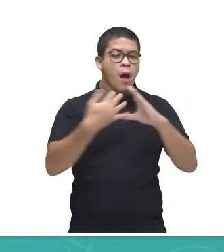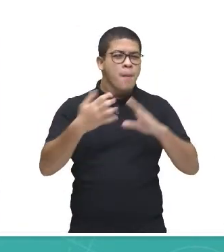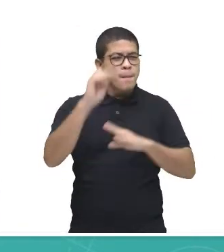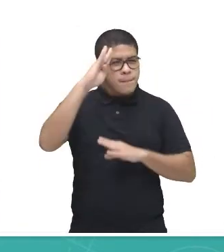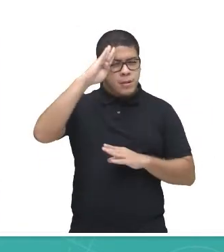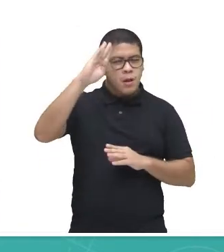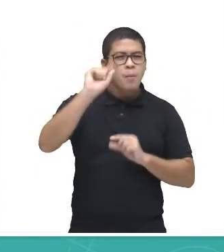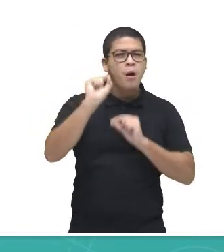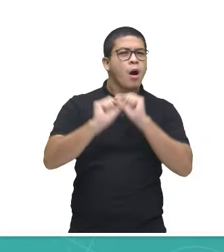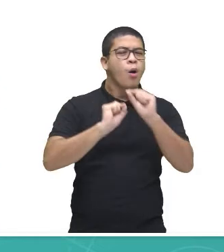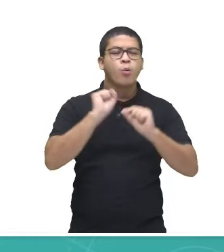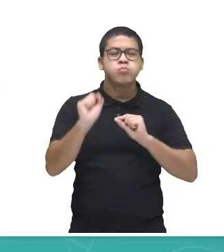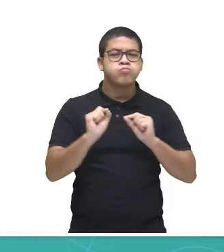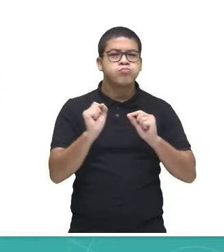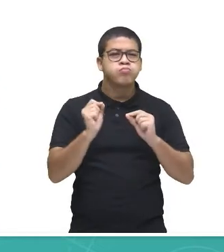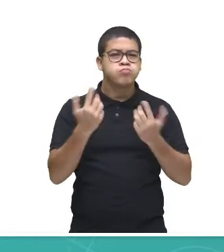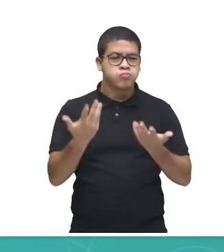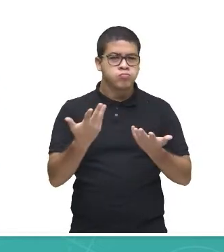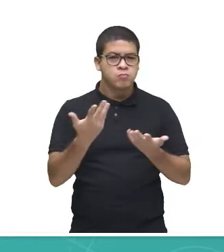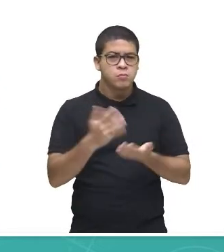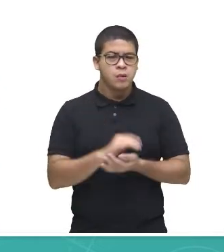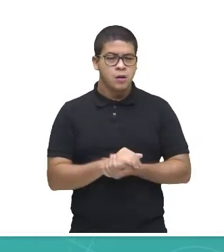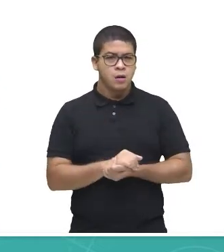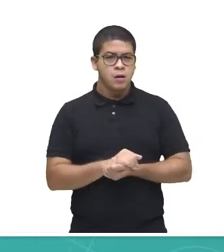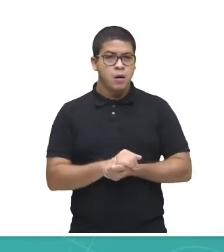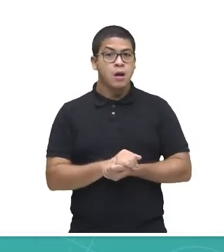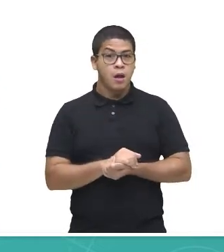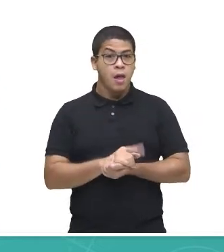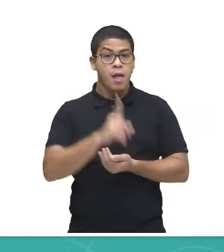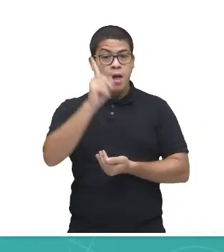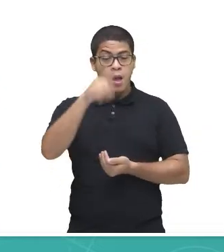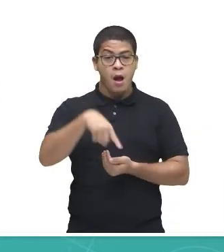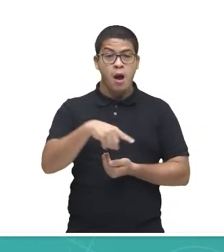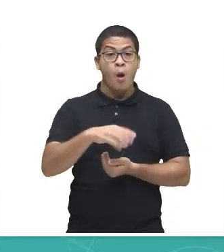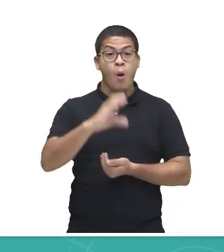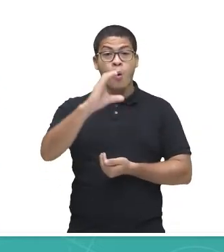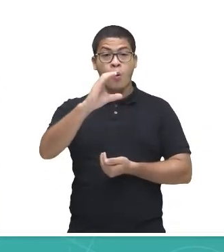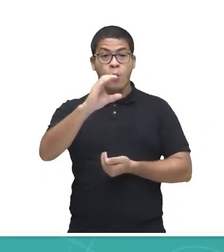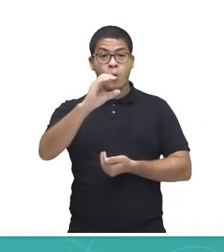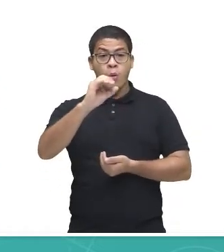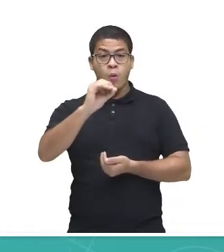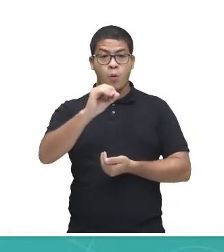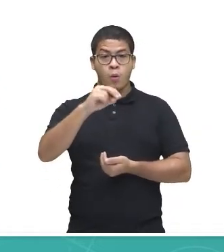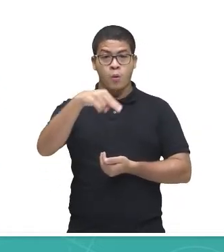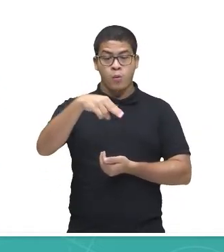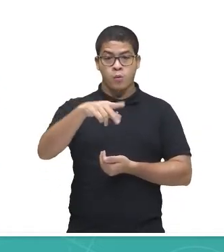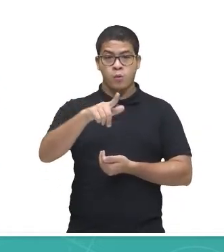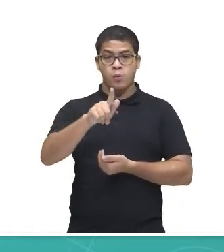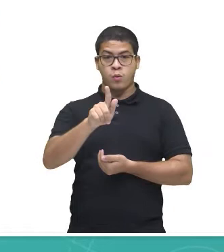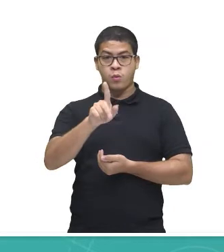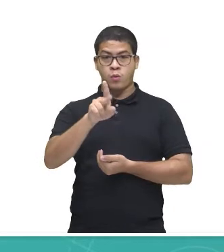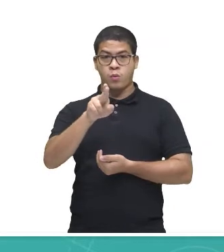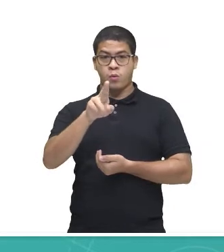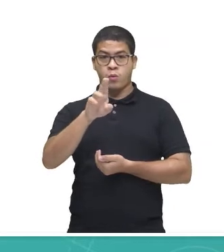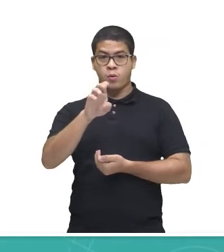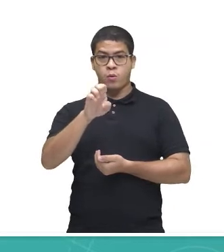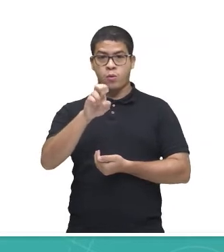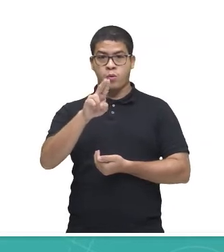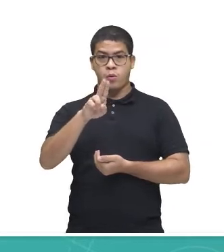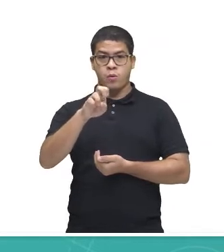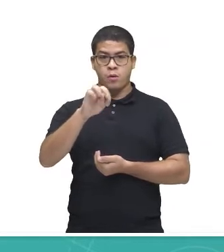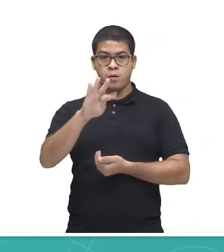seguinte, é que esses ângulos são congruentes, ou seja, esses ângulos possuem a